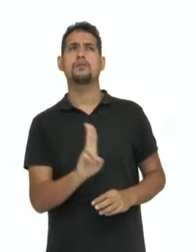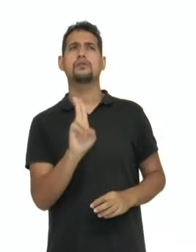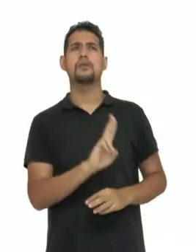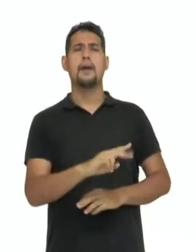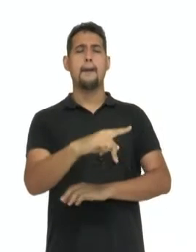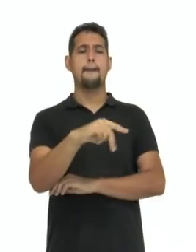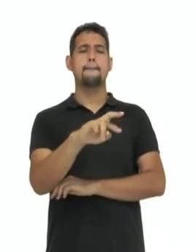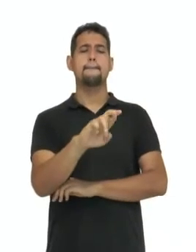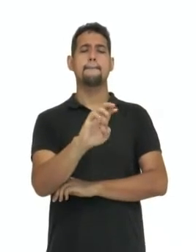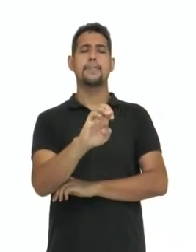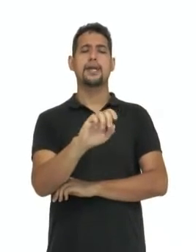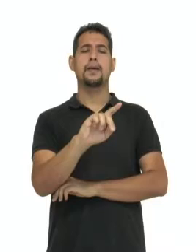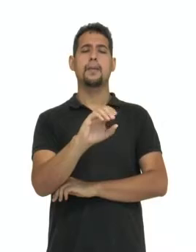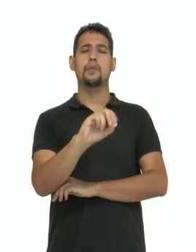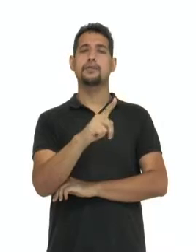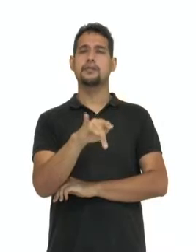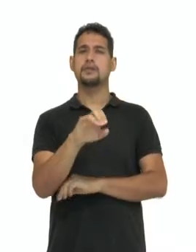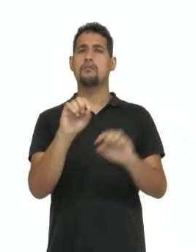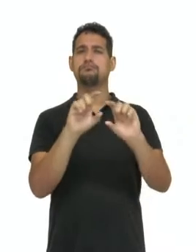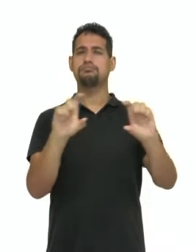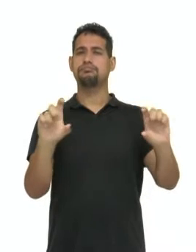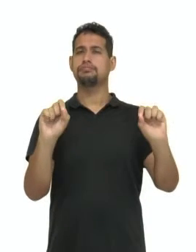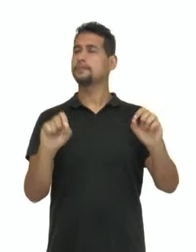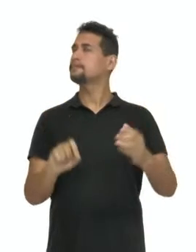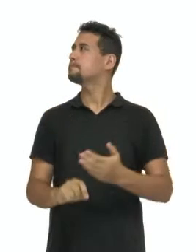preposiciones versus las